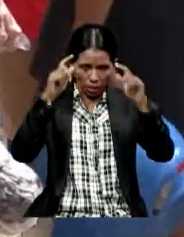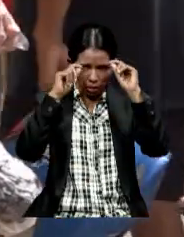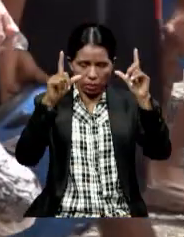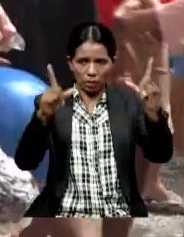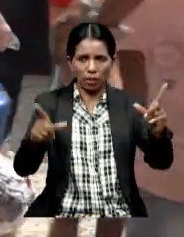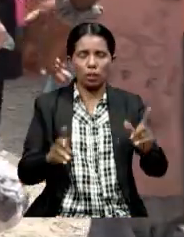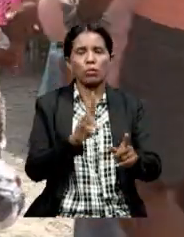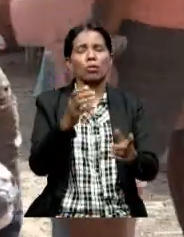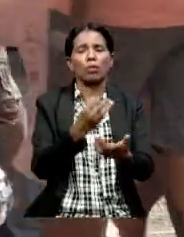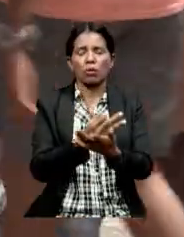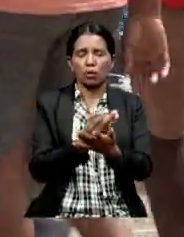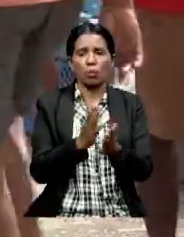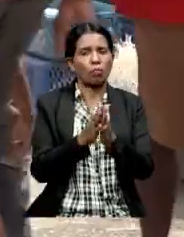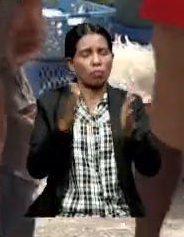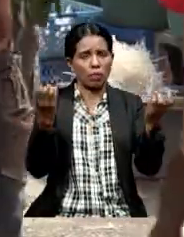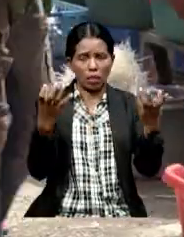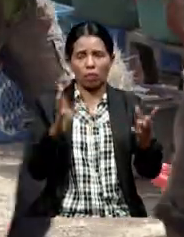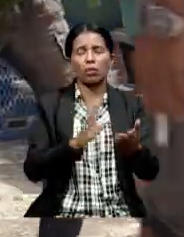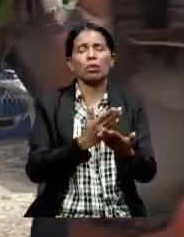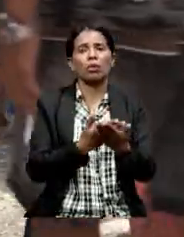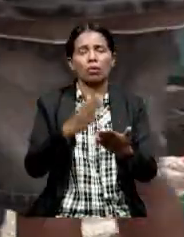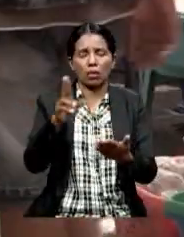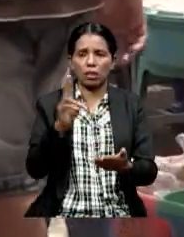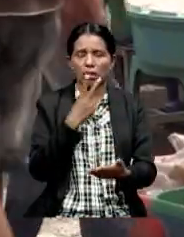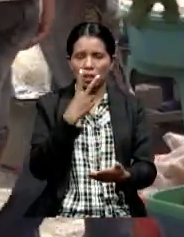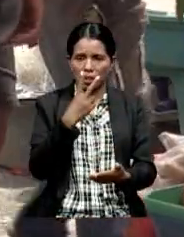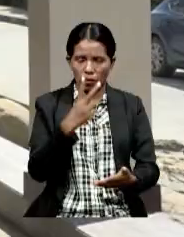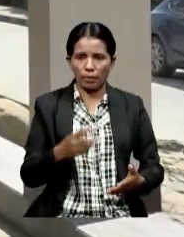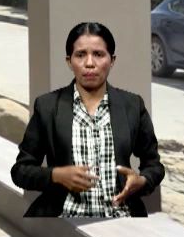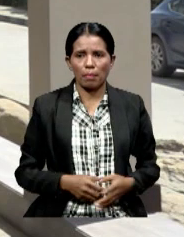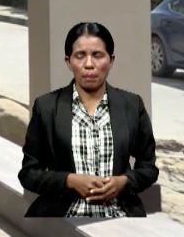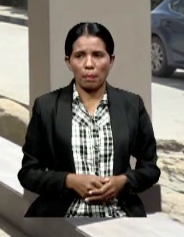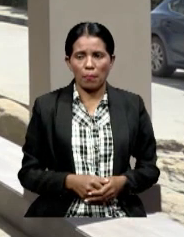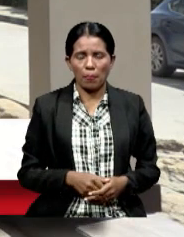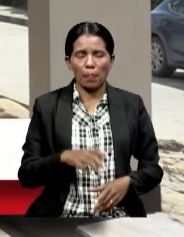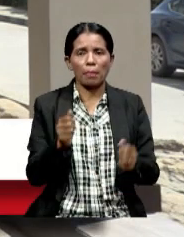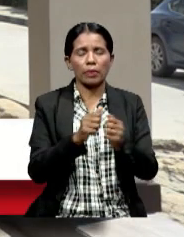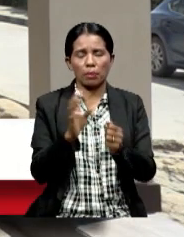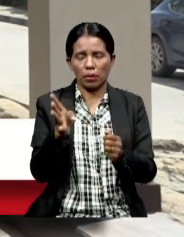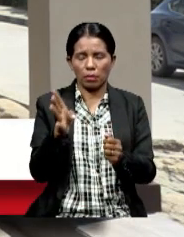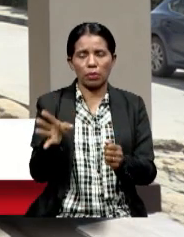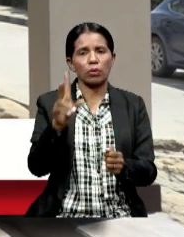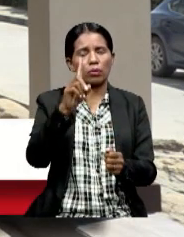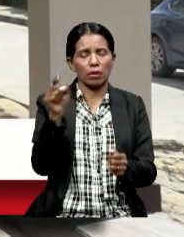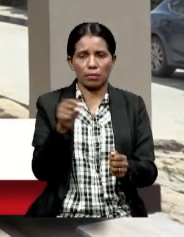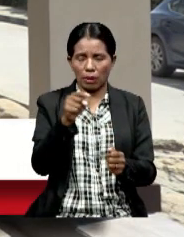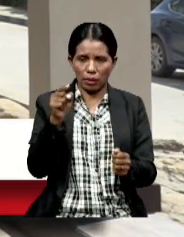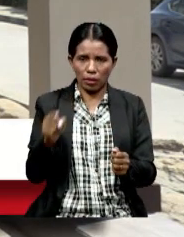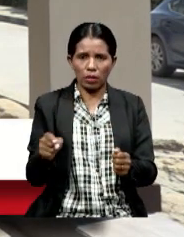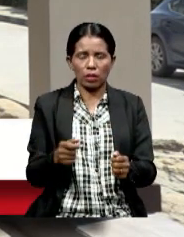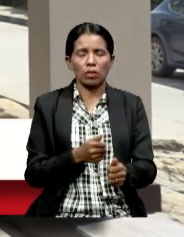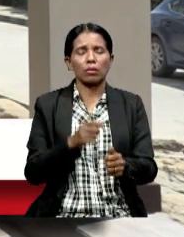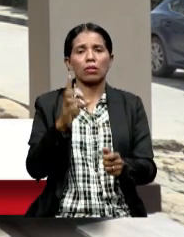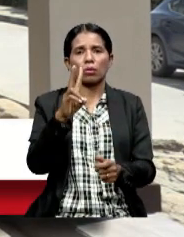osan bot, hodi sosa sigaru. 40,5 milhões de dólares, né? Karatina, baseia ba dados